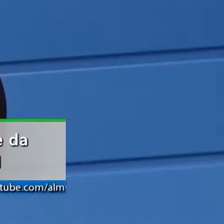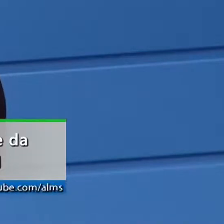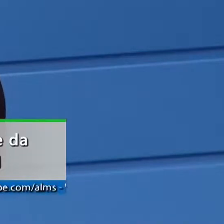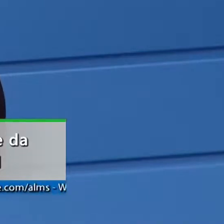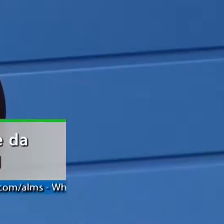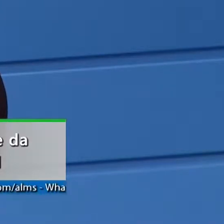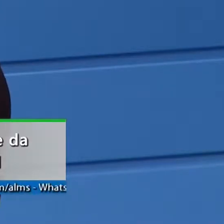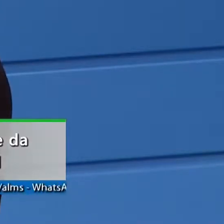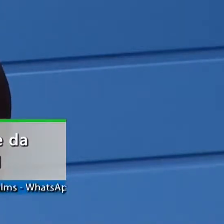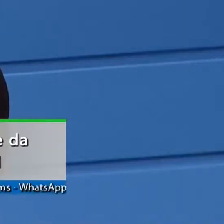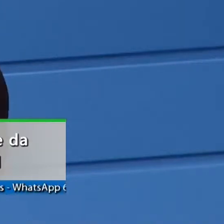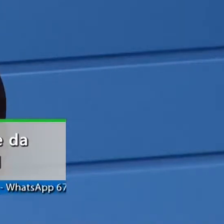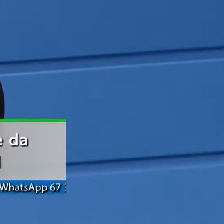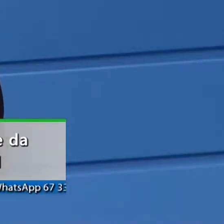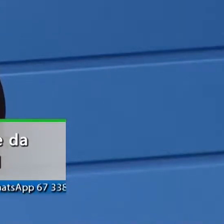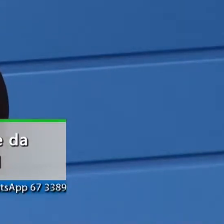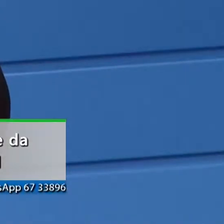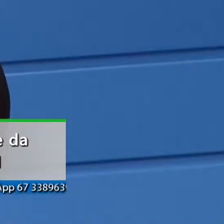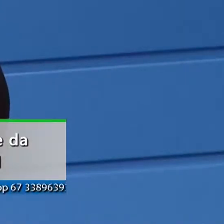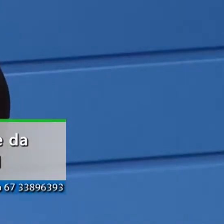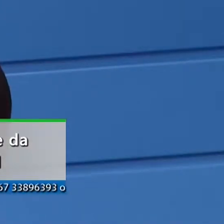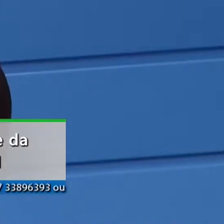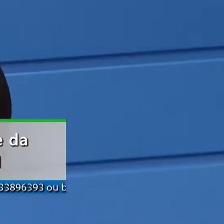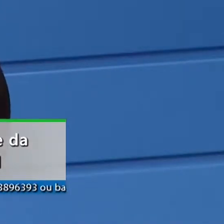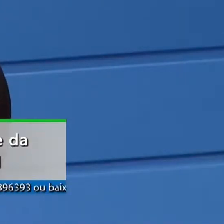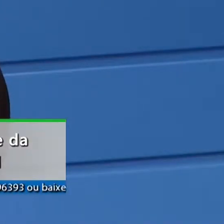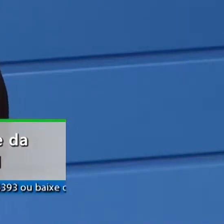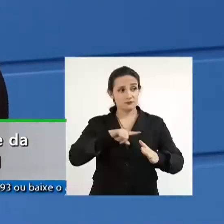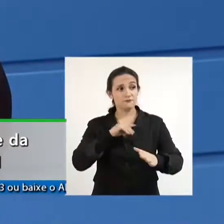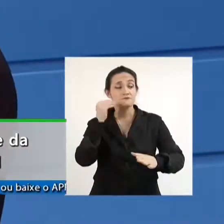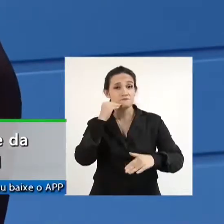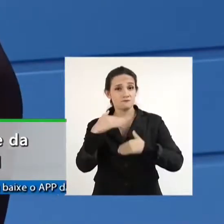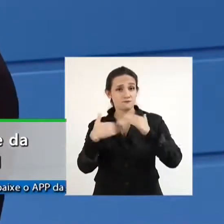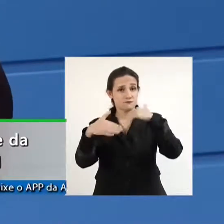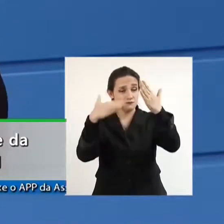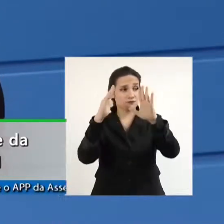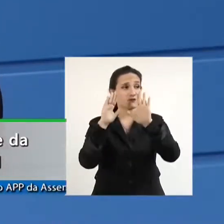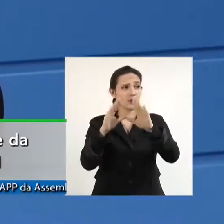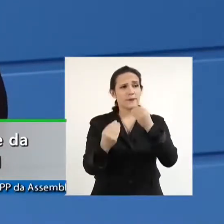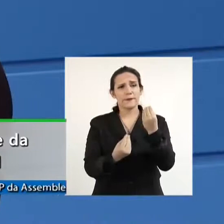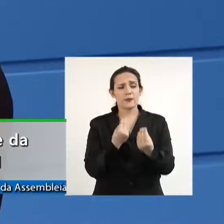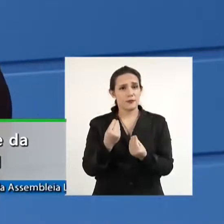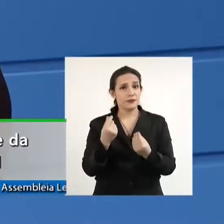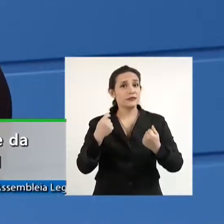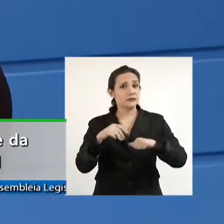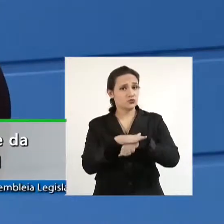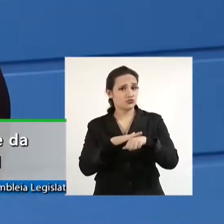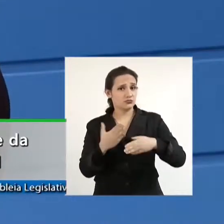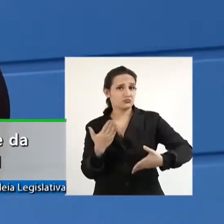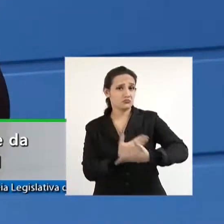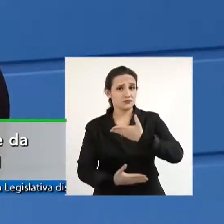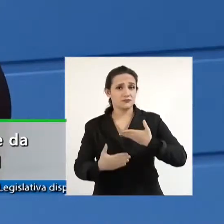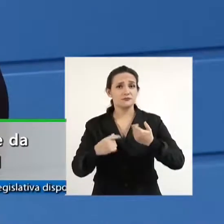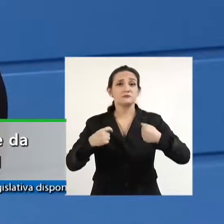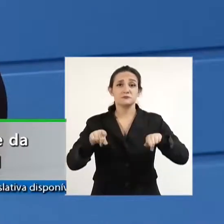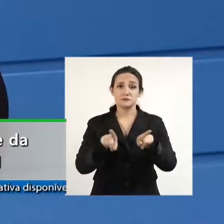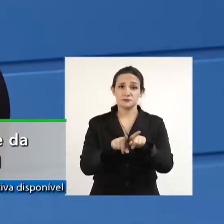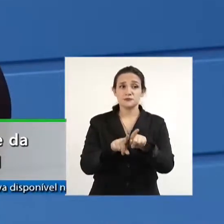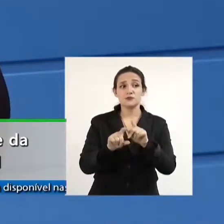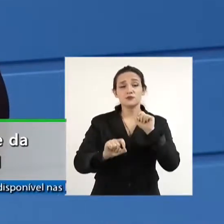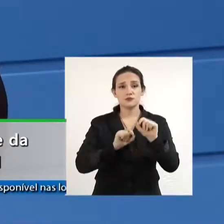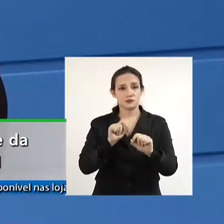buscando avançar e acredito que somente com a integração, somente com o diálogo, somente com a abordagem, que nós